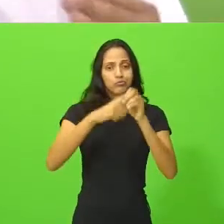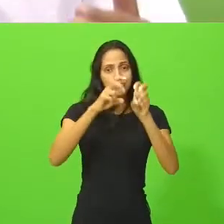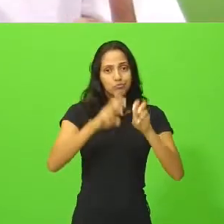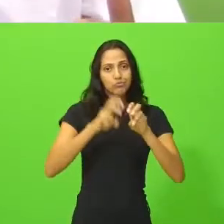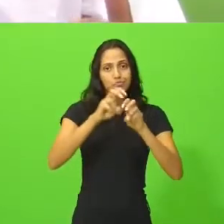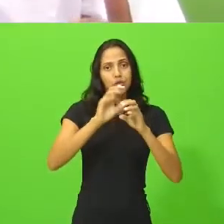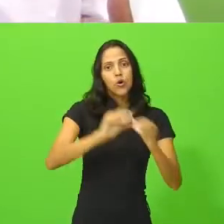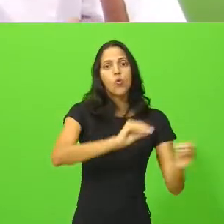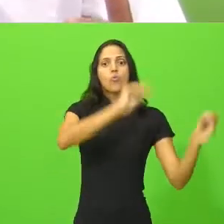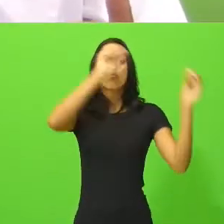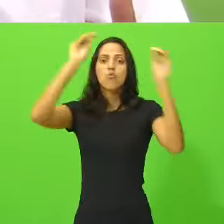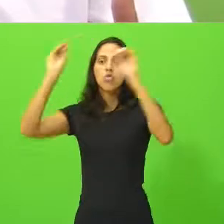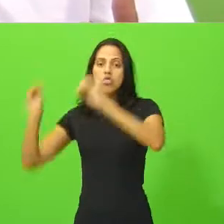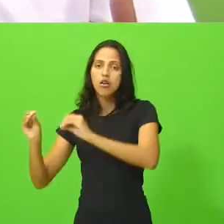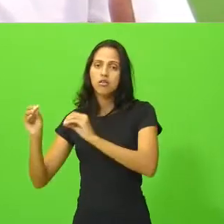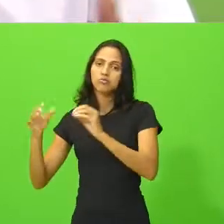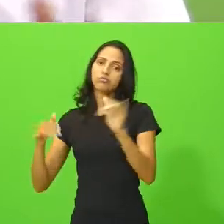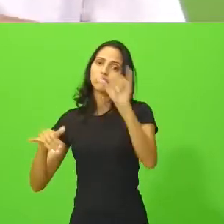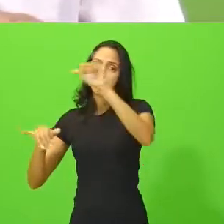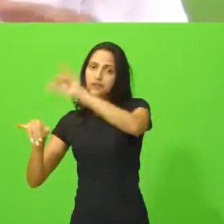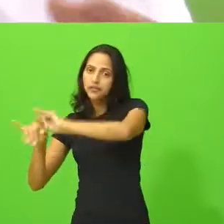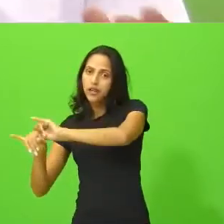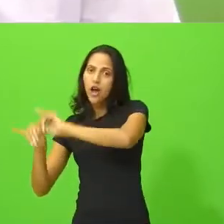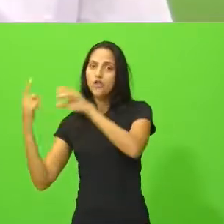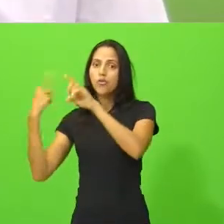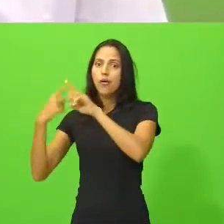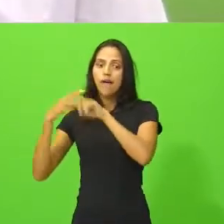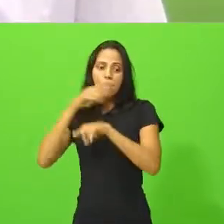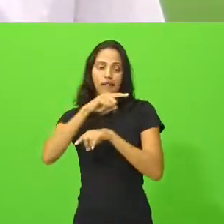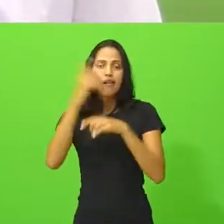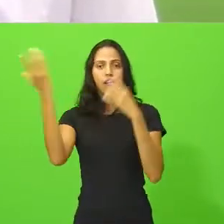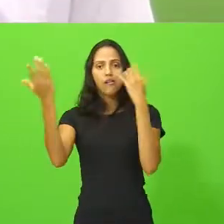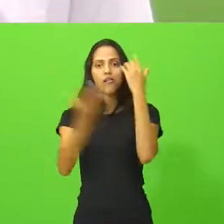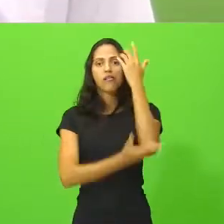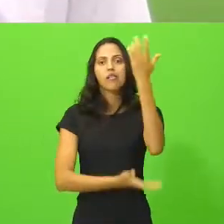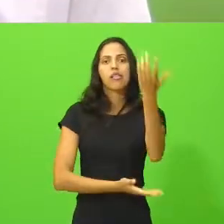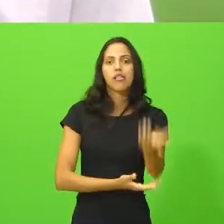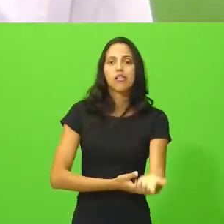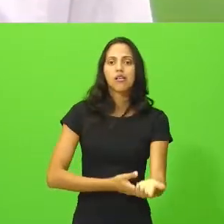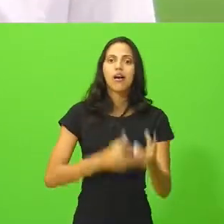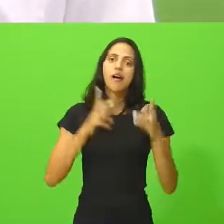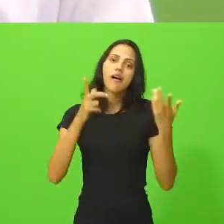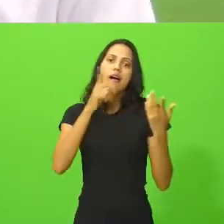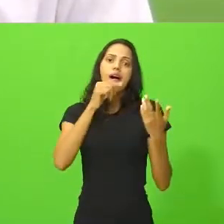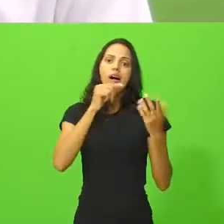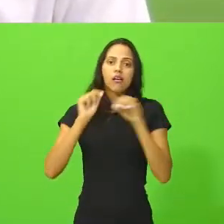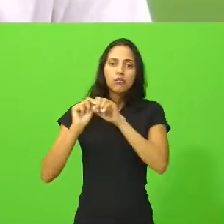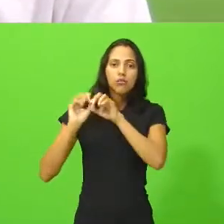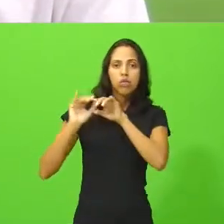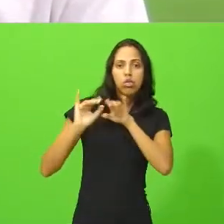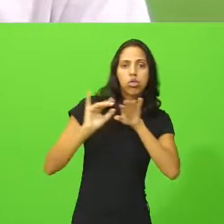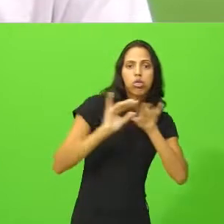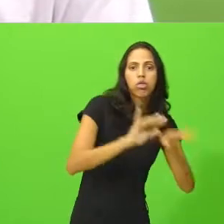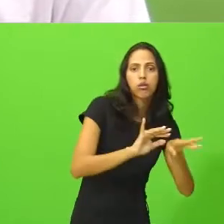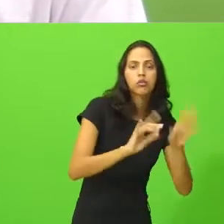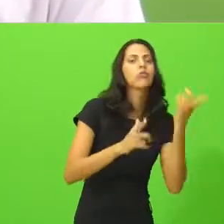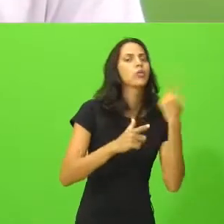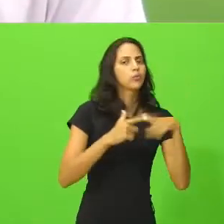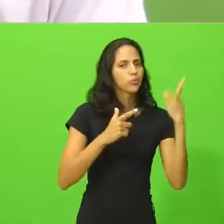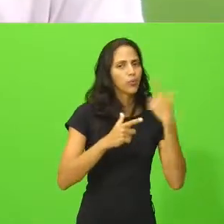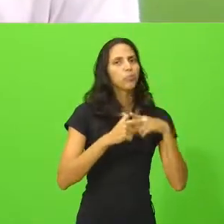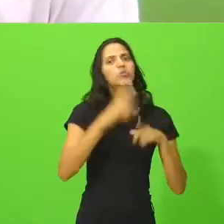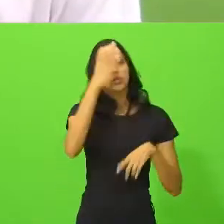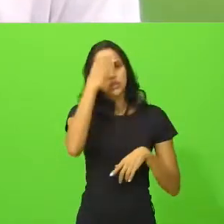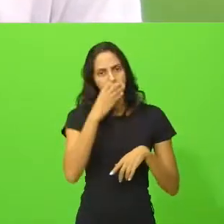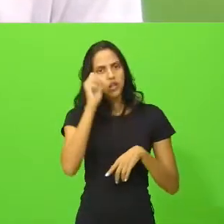foi a área em que essas pessoas moravam foi totalmente alagada, então eles tiveram que recuar. Então foi um problema muito